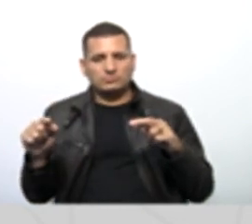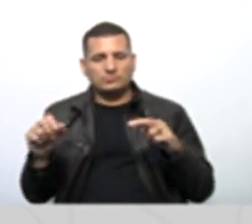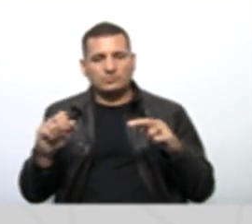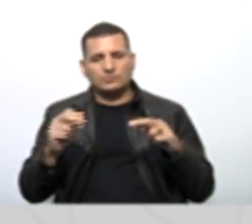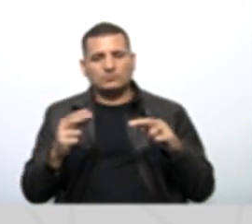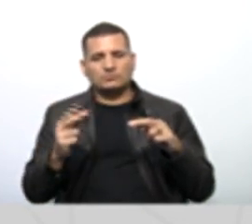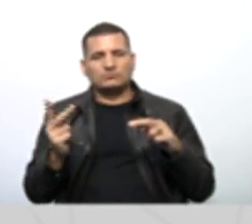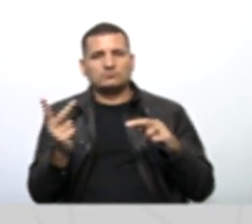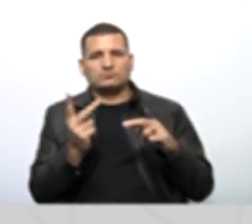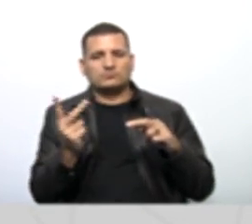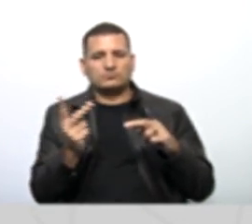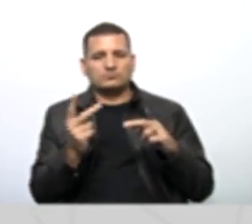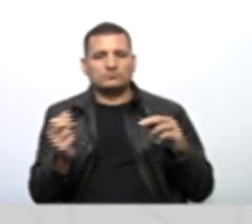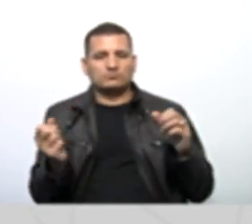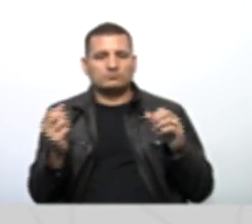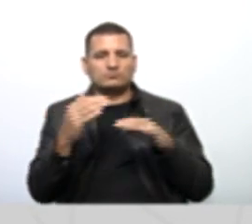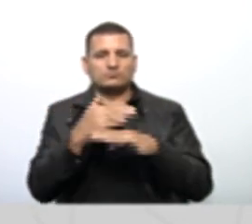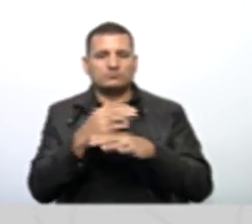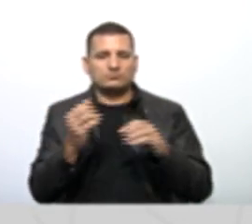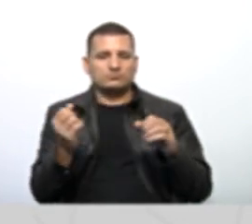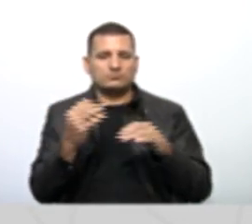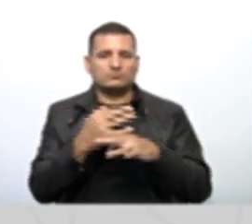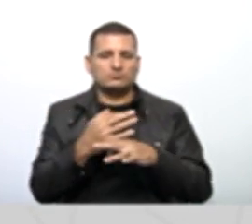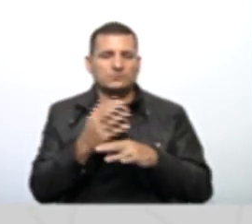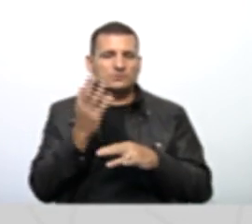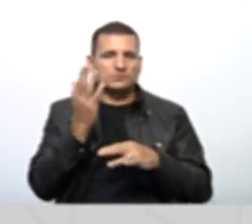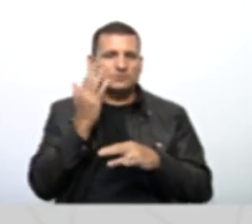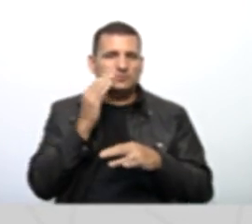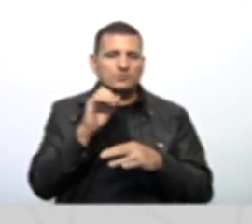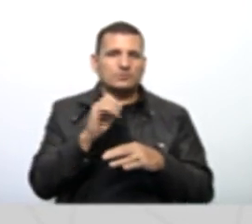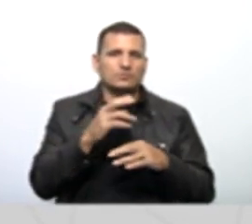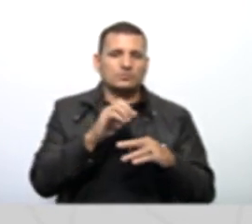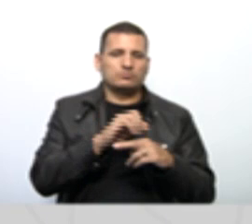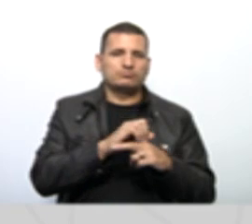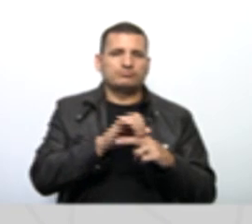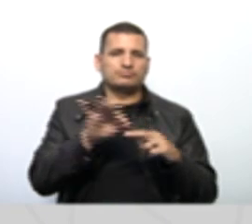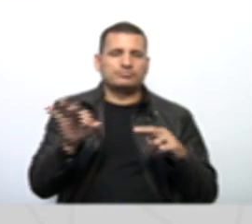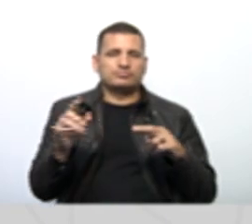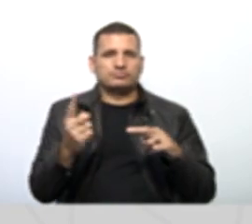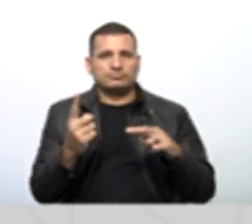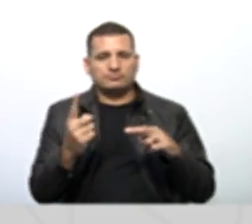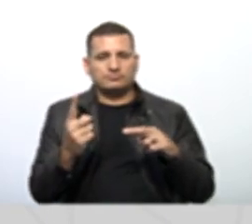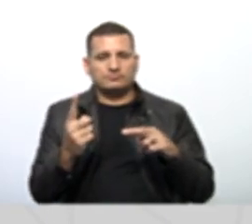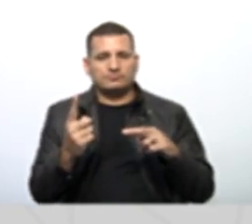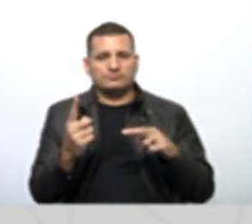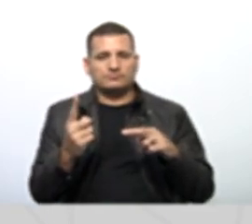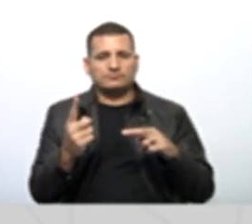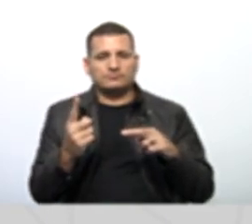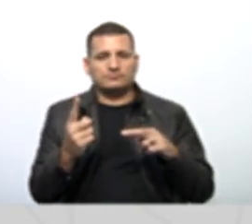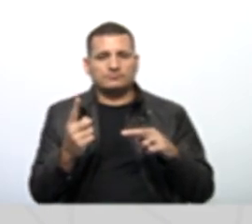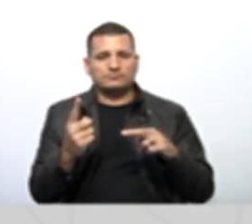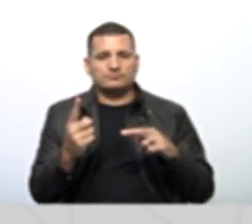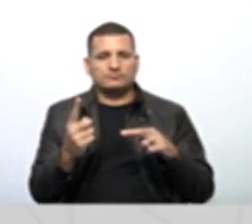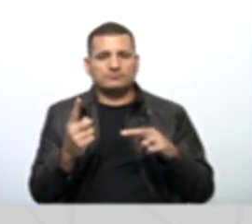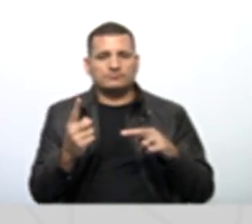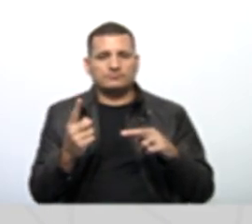tende sabe que o ele em um sentido nem forma alternada ou é